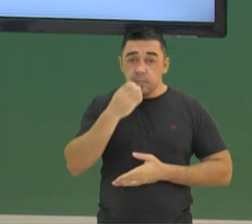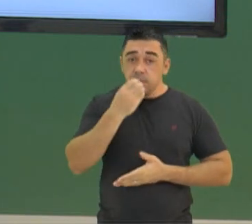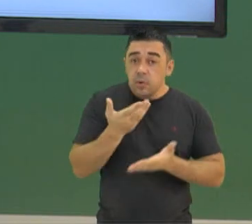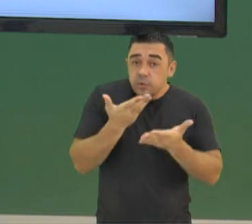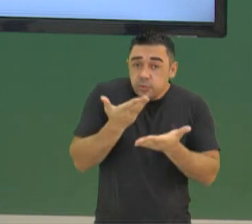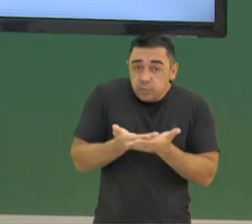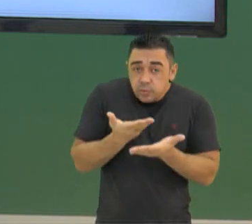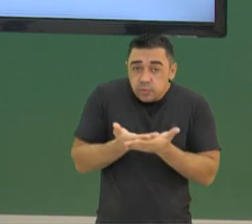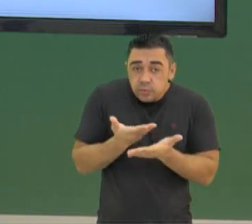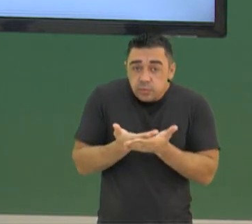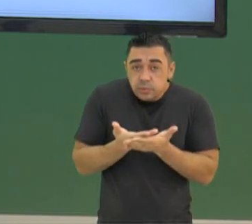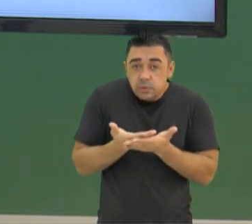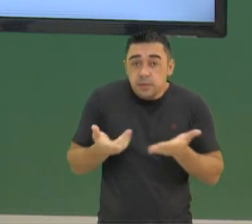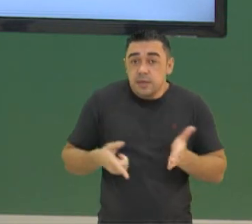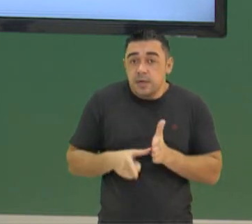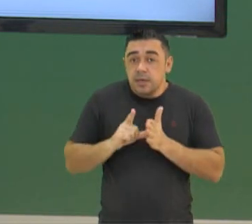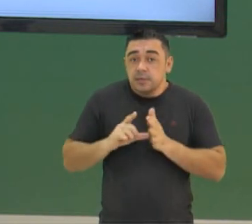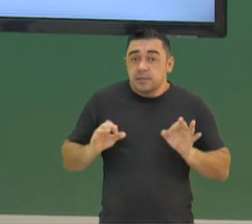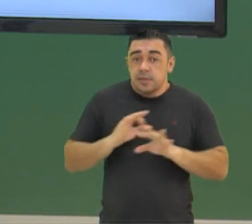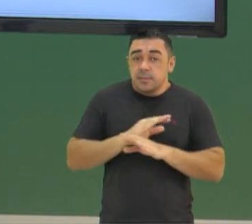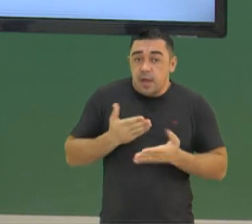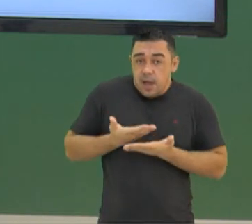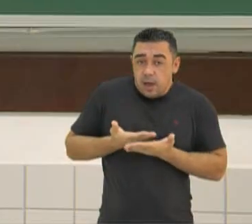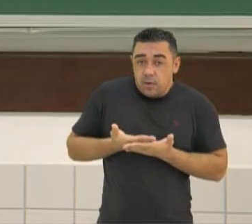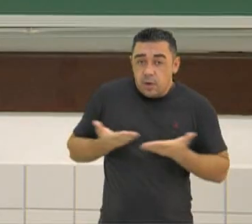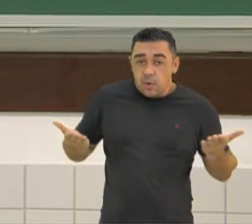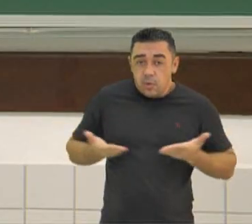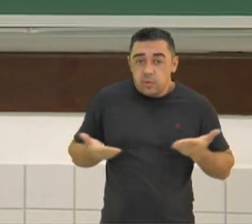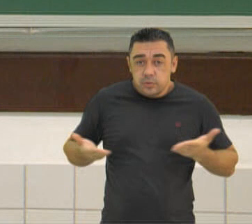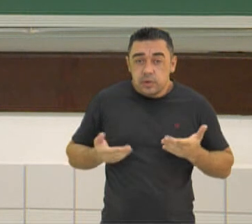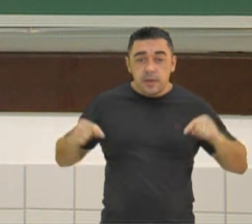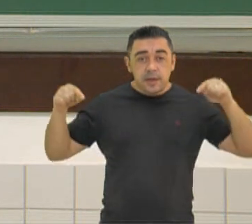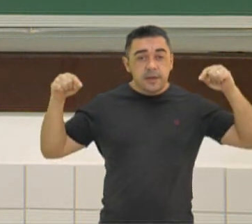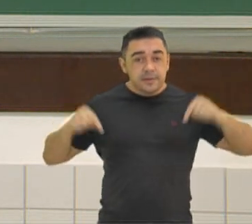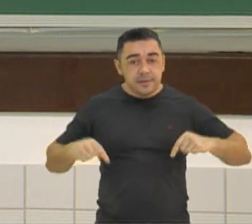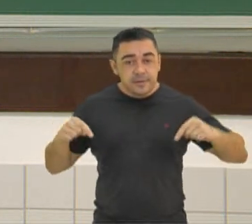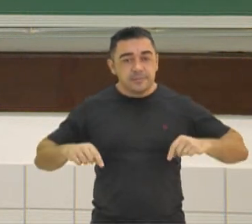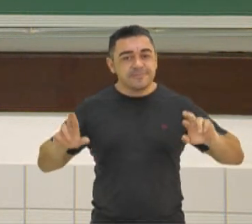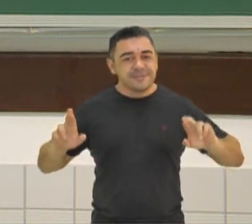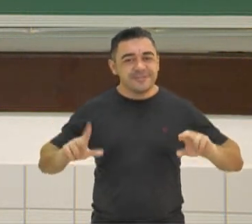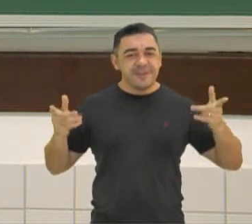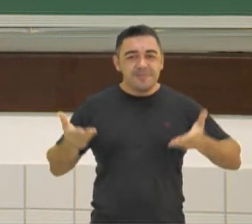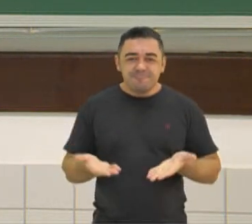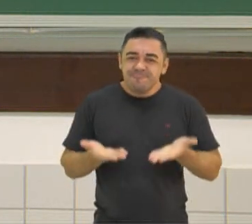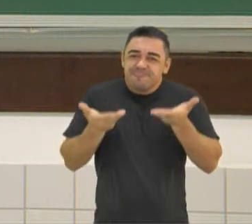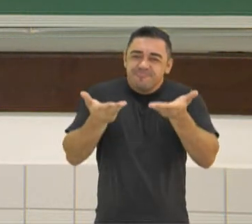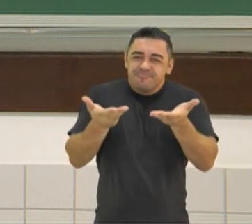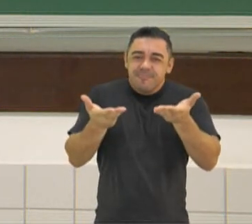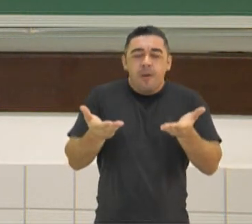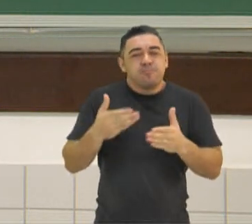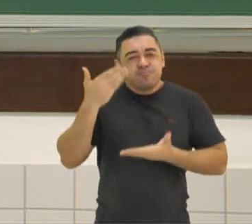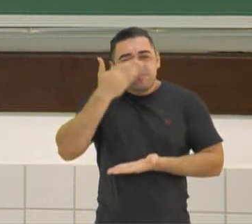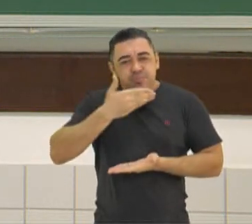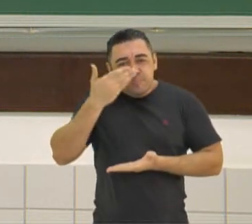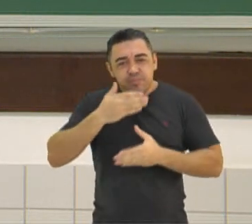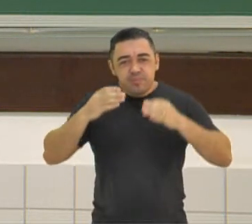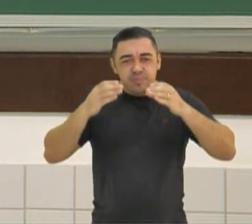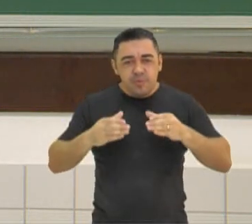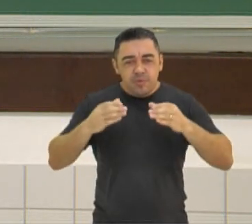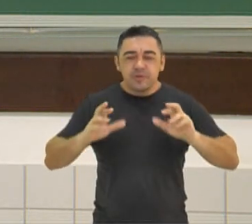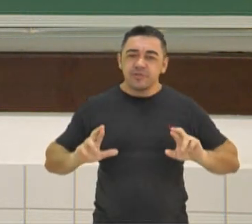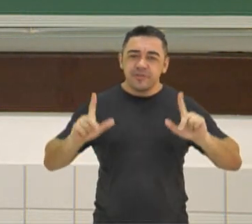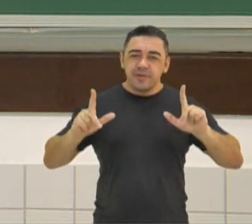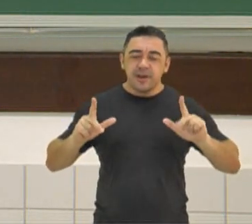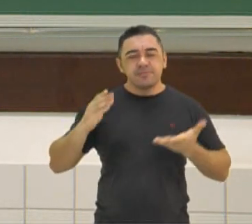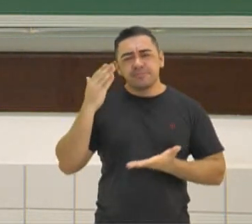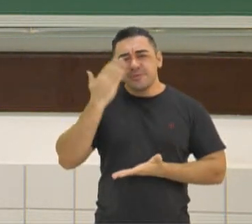todos uns bons estudos, né? E antes da gente encerrar nossa aula de hoje, eu tenho aqui, ó, um bolo para terminar essa aula de matemática de uma maneira mais